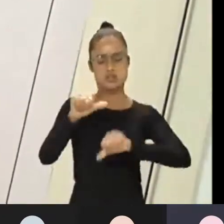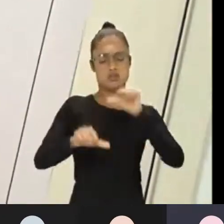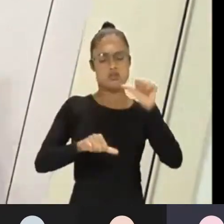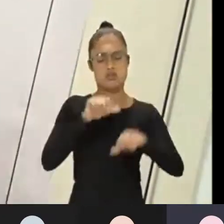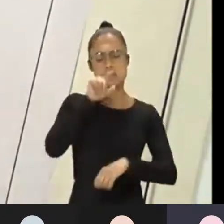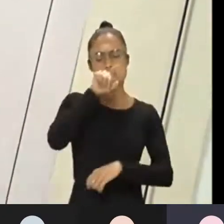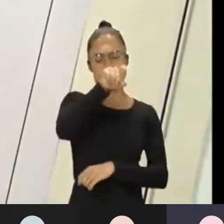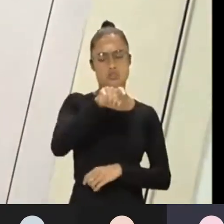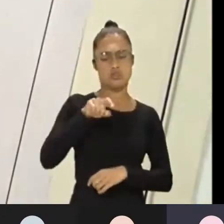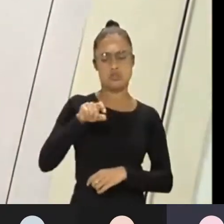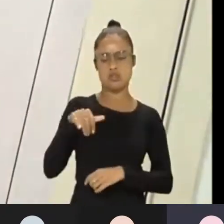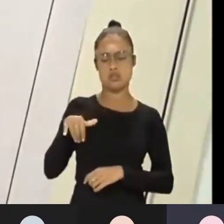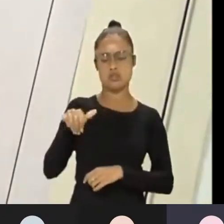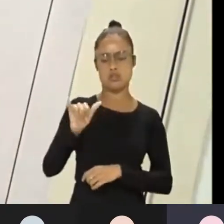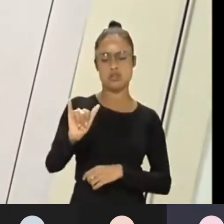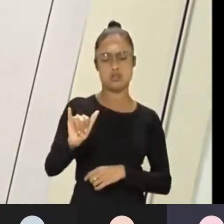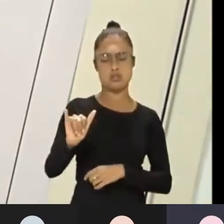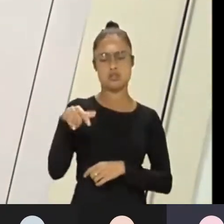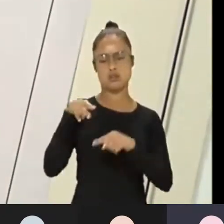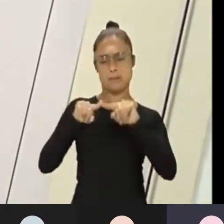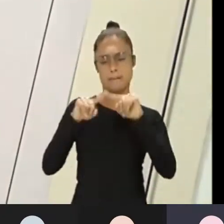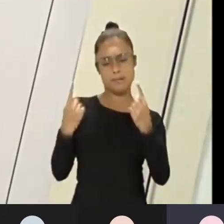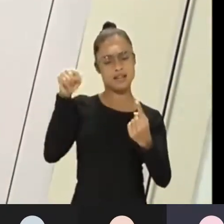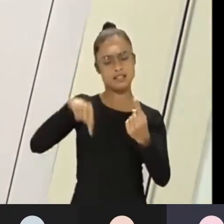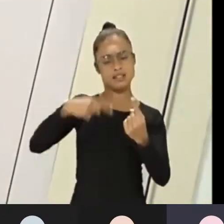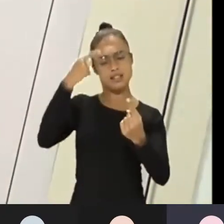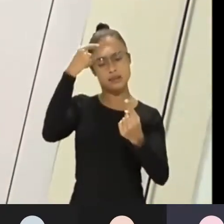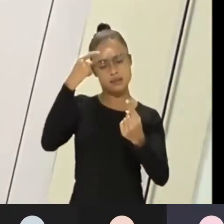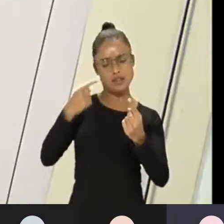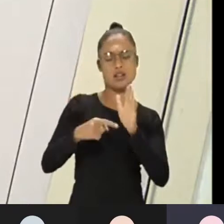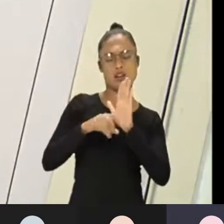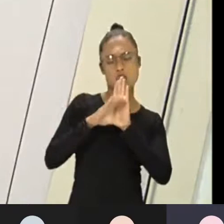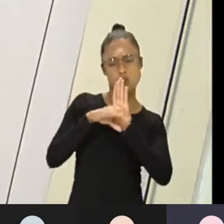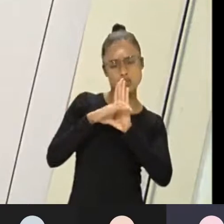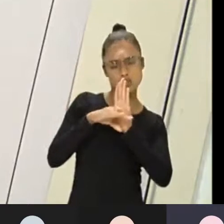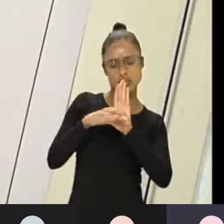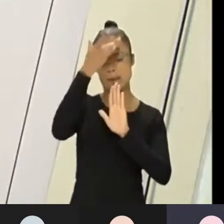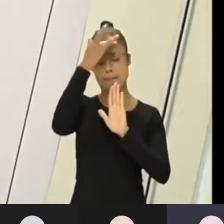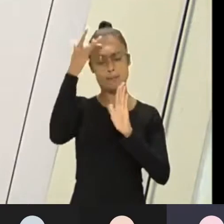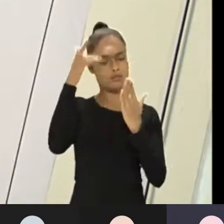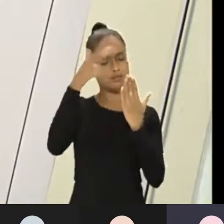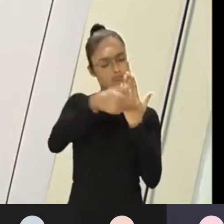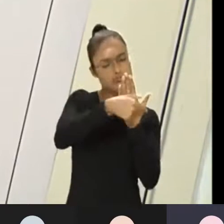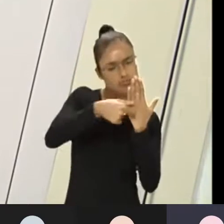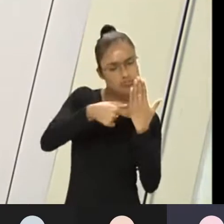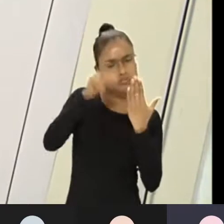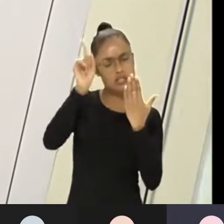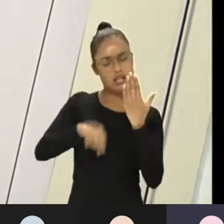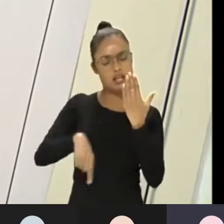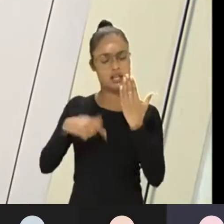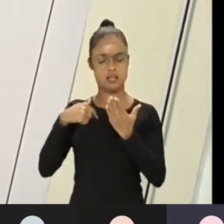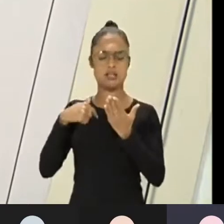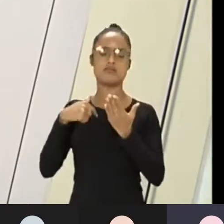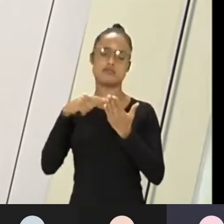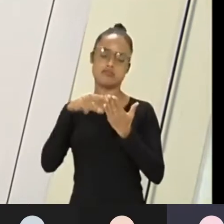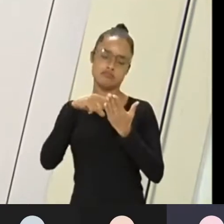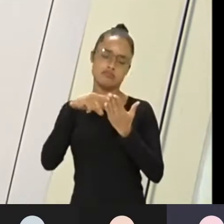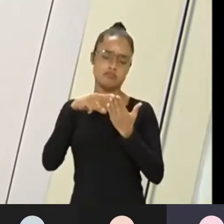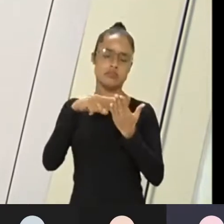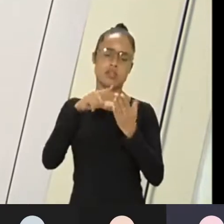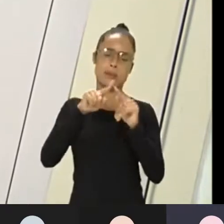o XY, mas é conceito do autor. O procedimento de desenho não muda. E